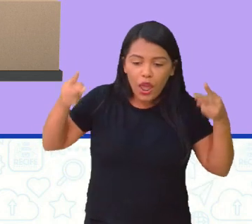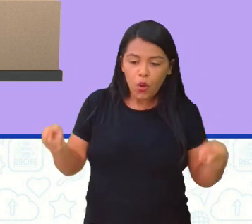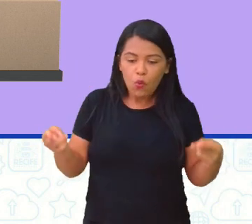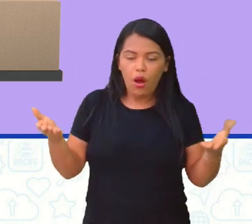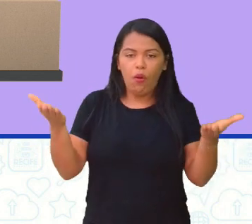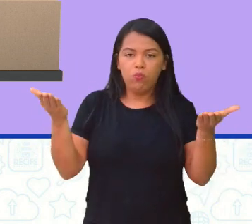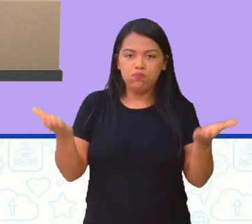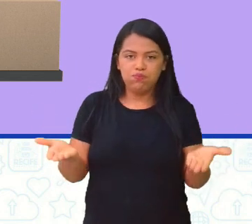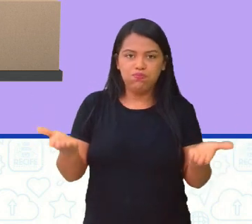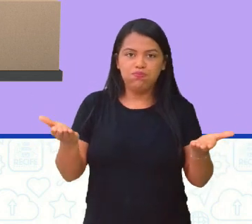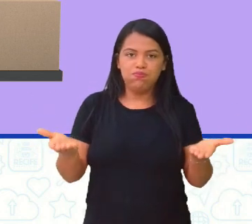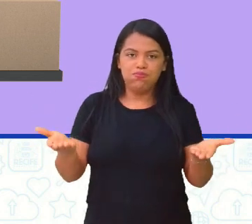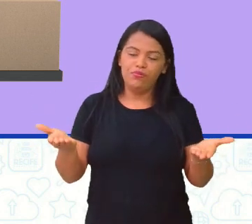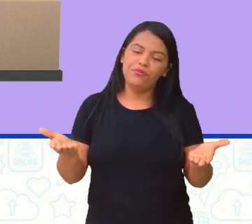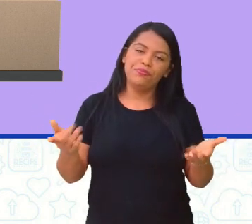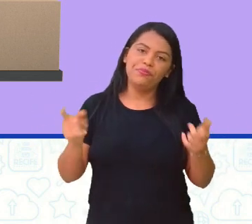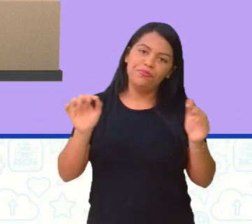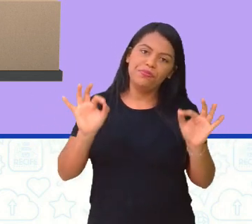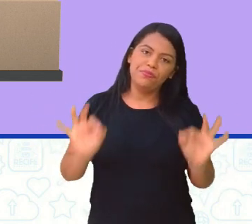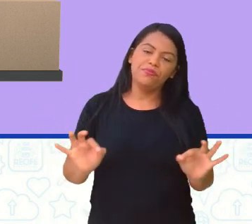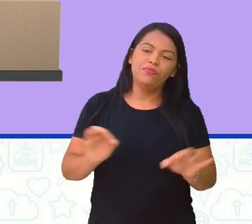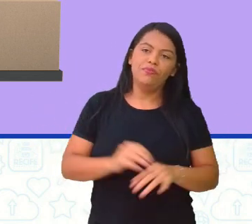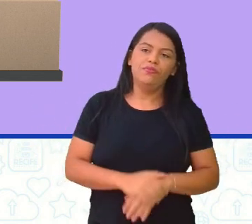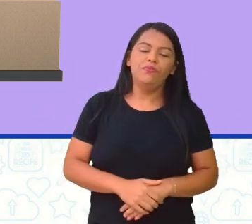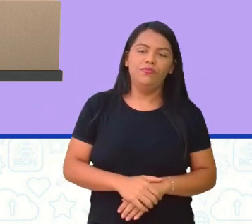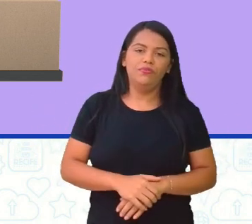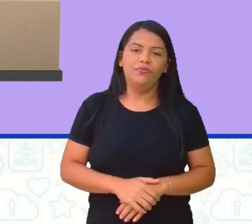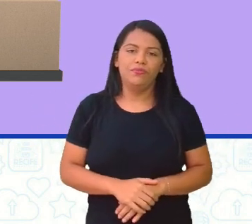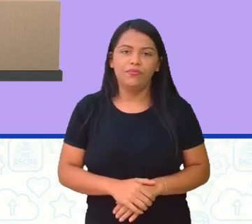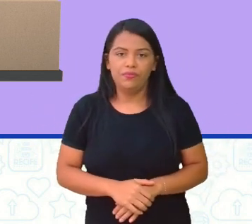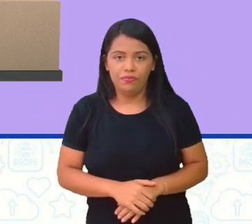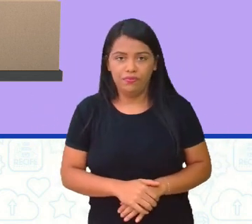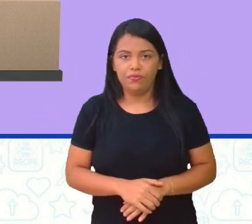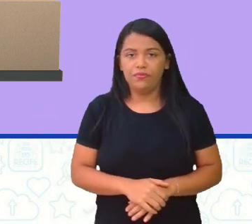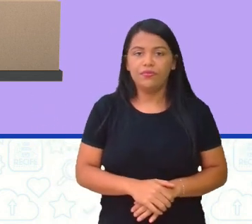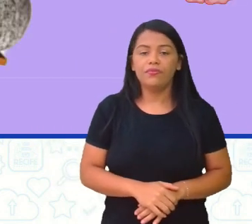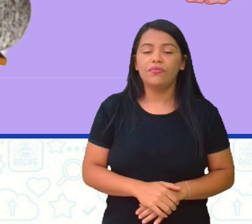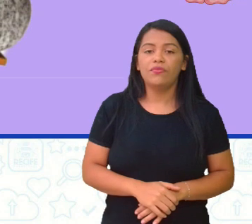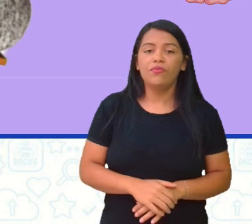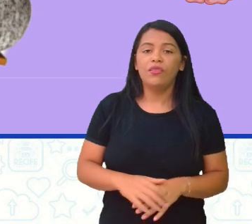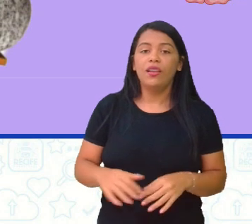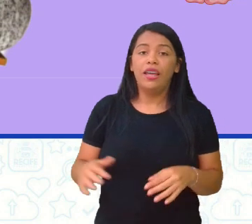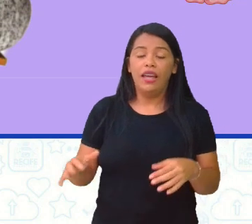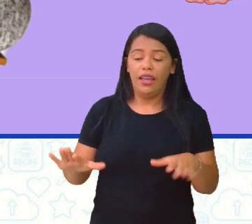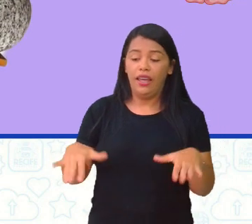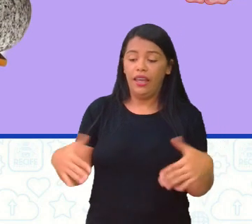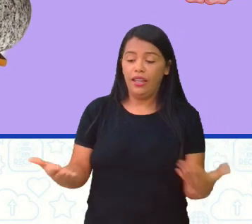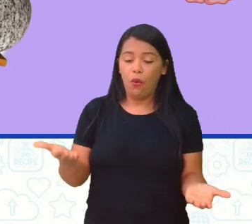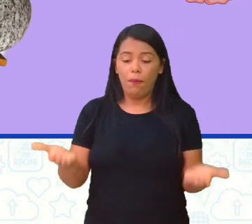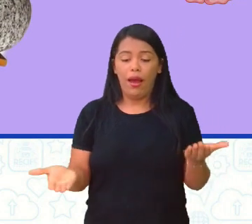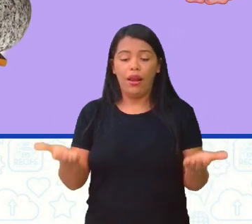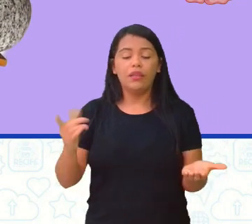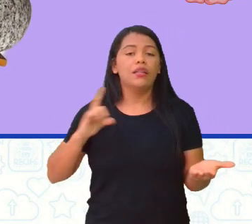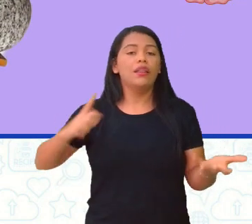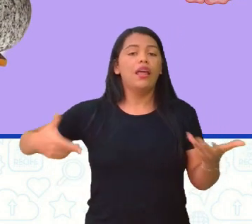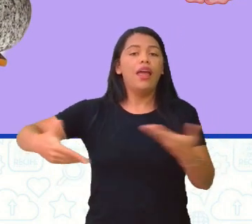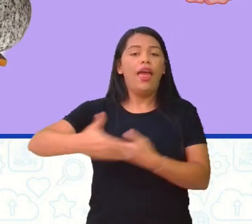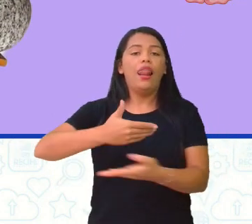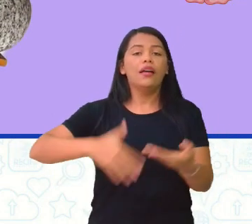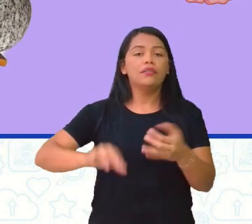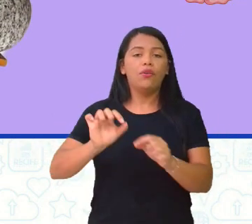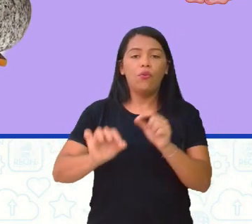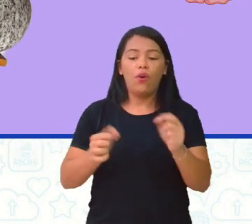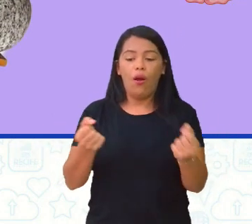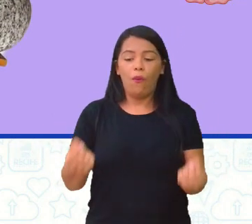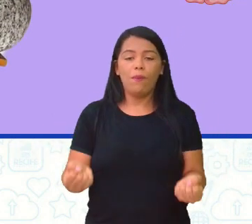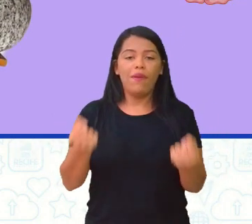outro, tá? A balança tem a ver com peso, né? Bom, e este?